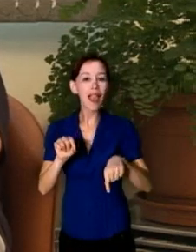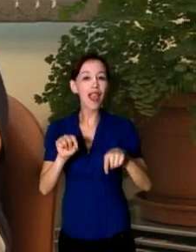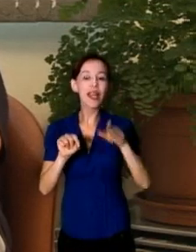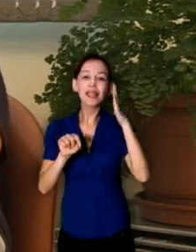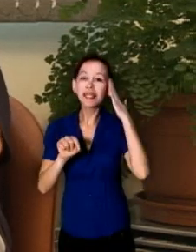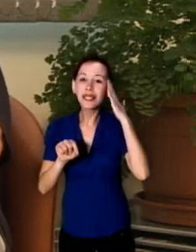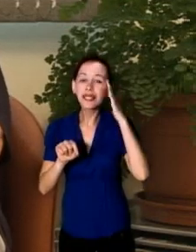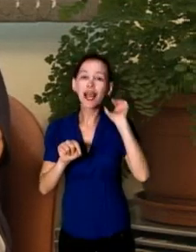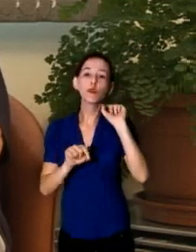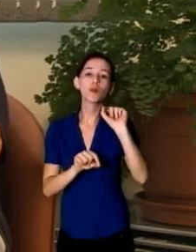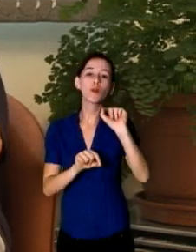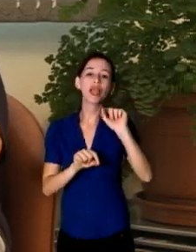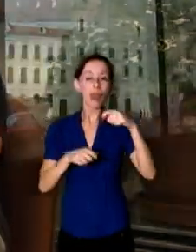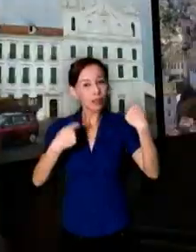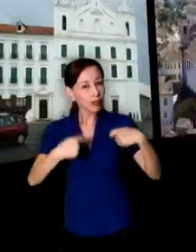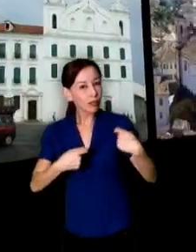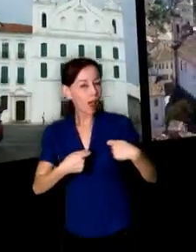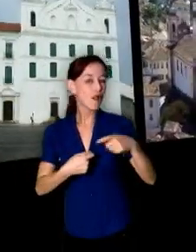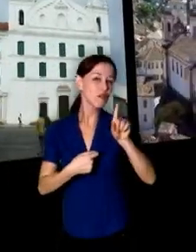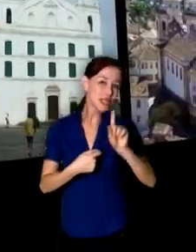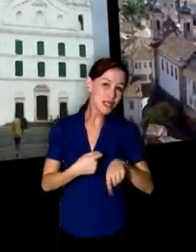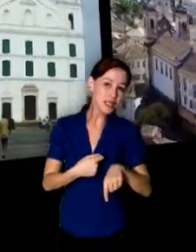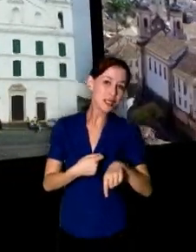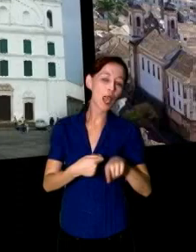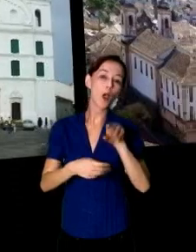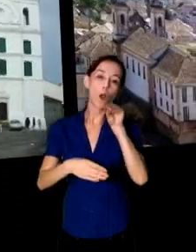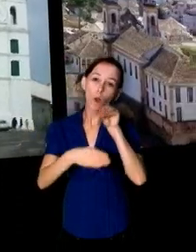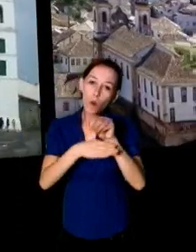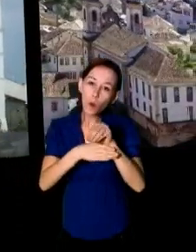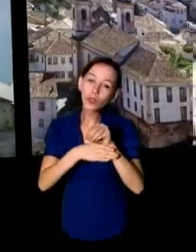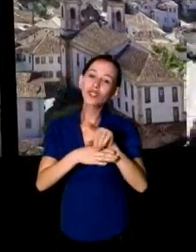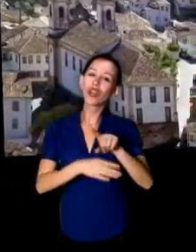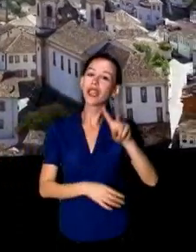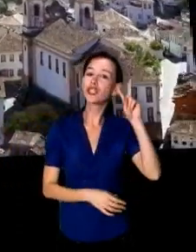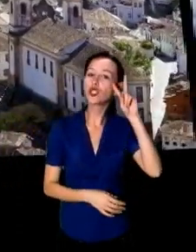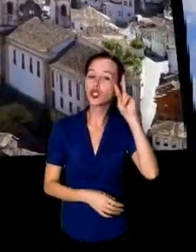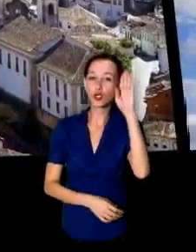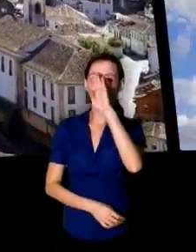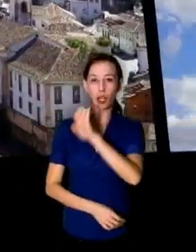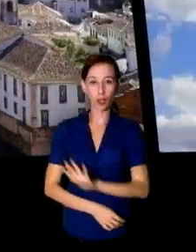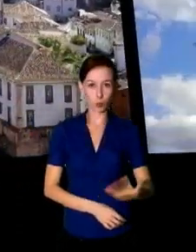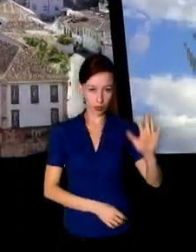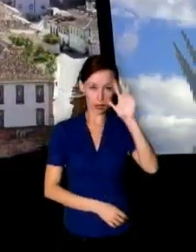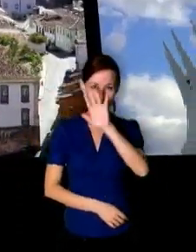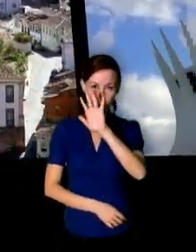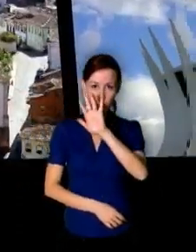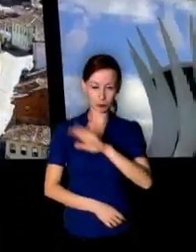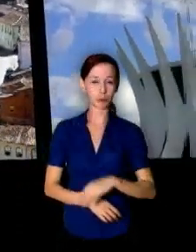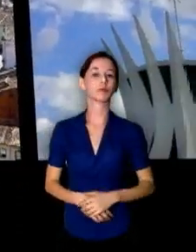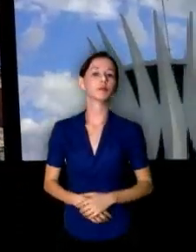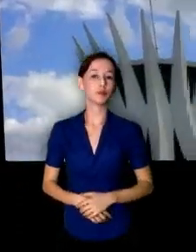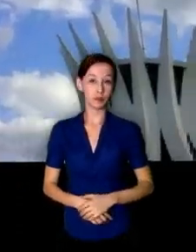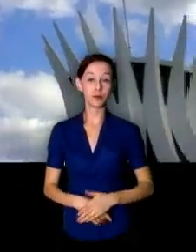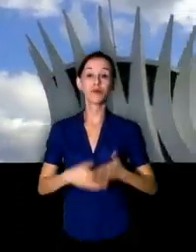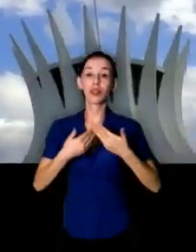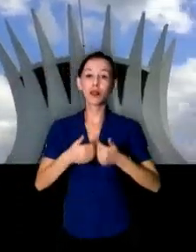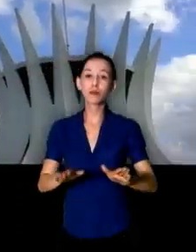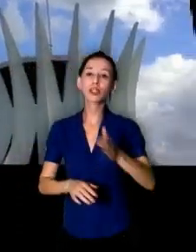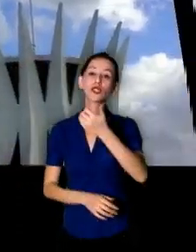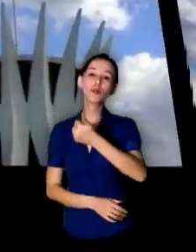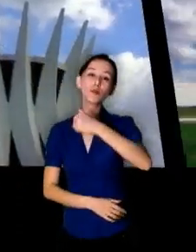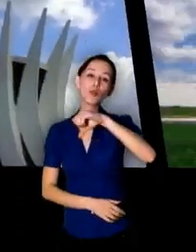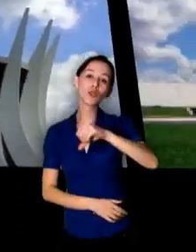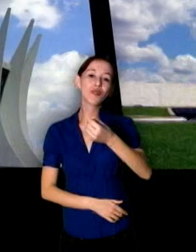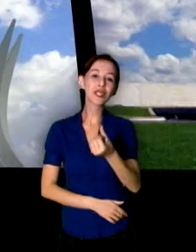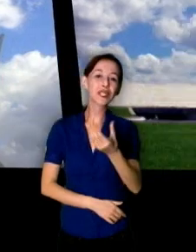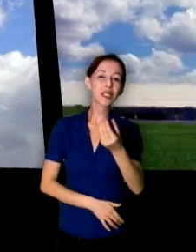de... É assim que deve ser, né, cultivada a história do Brasil. A partir da década de 60,